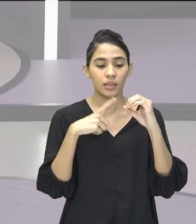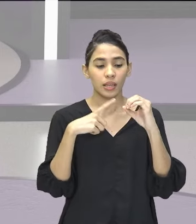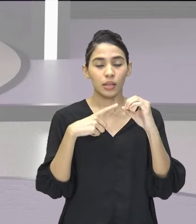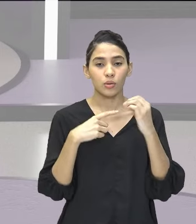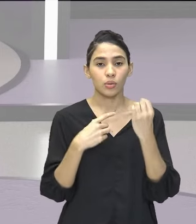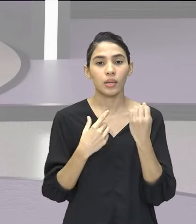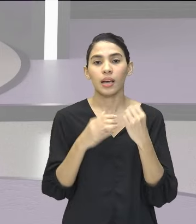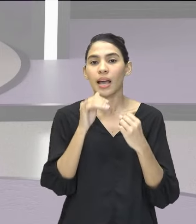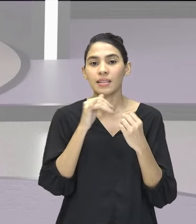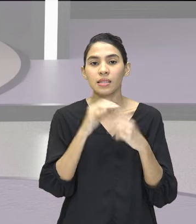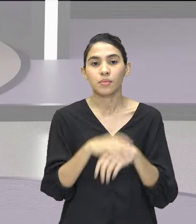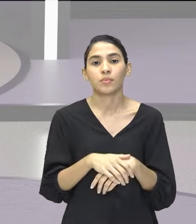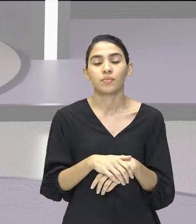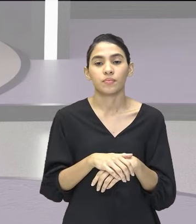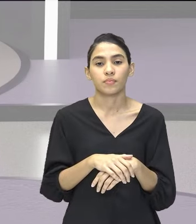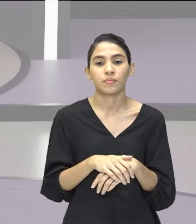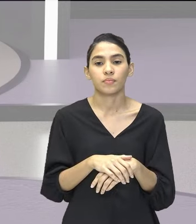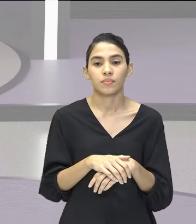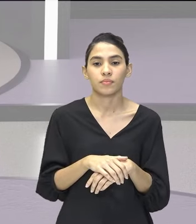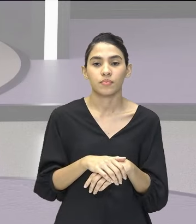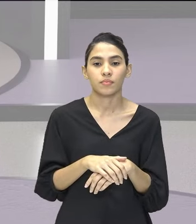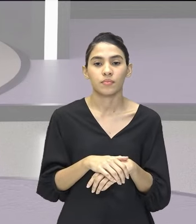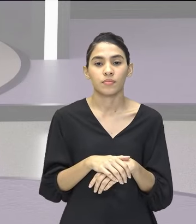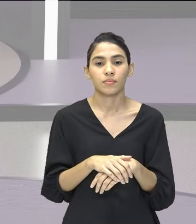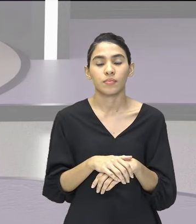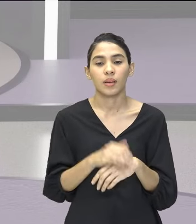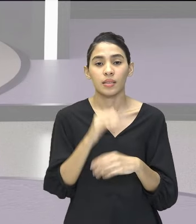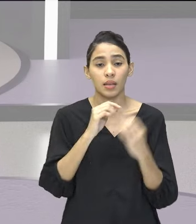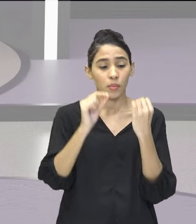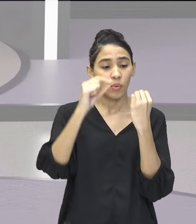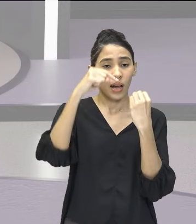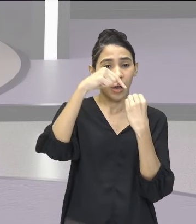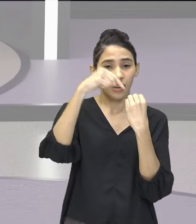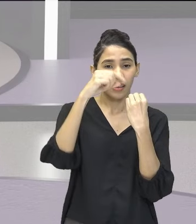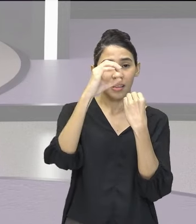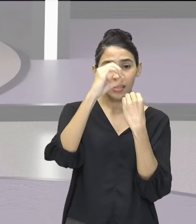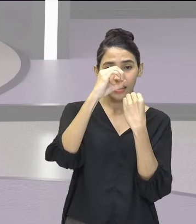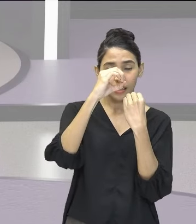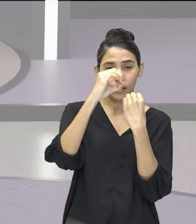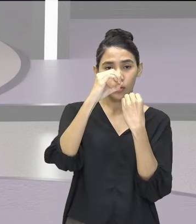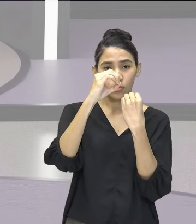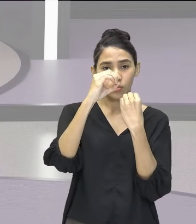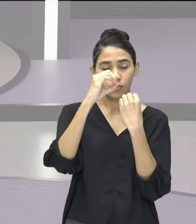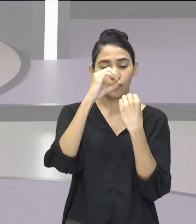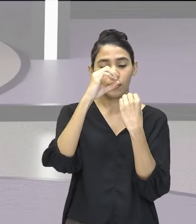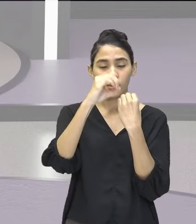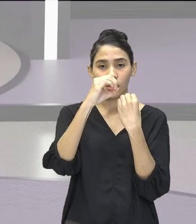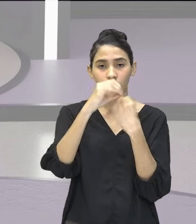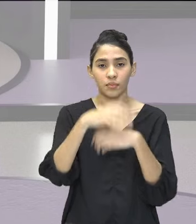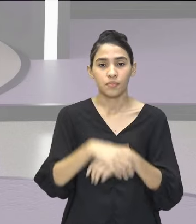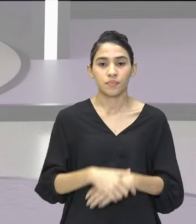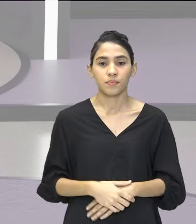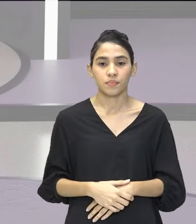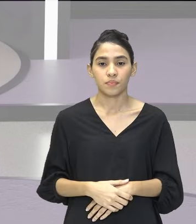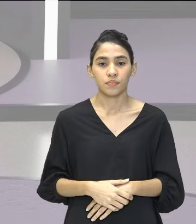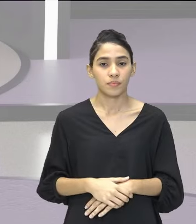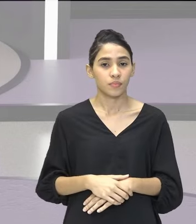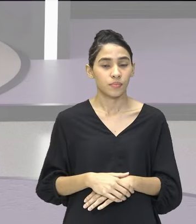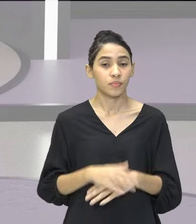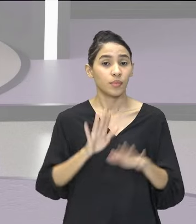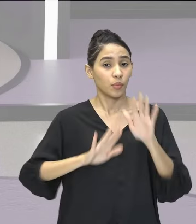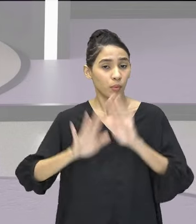atenção agora que é o expoente zero. Lá na primeira observação não era o expoente, era o coeficiente. Não vá